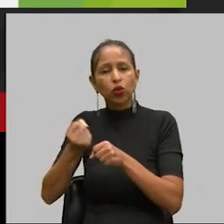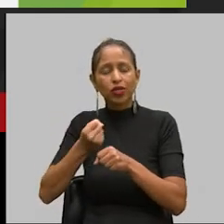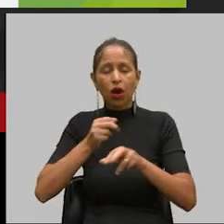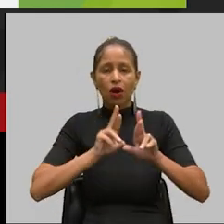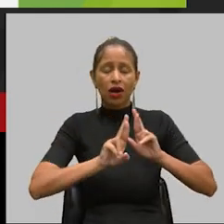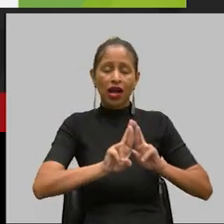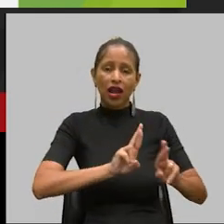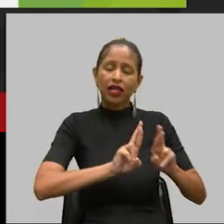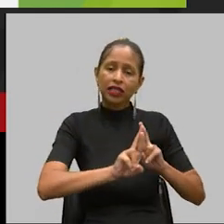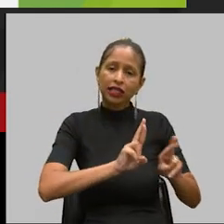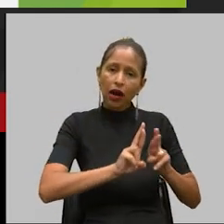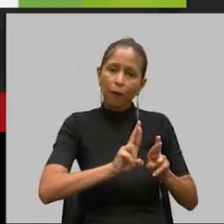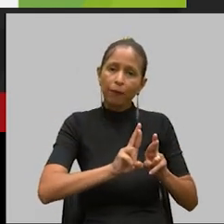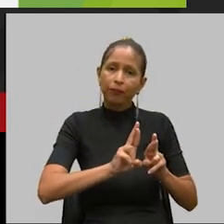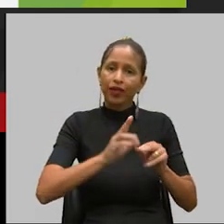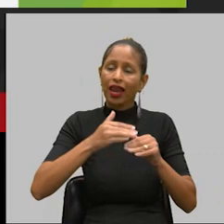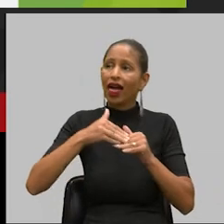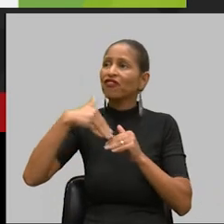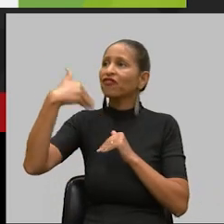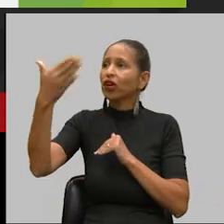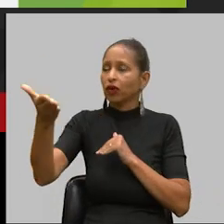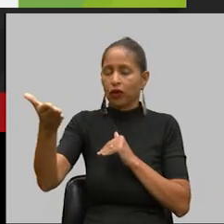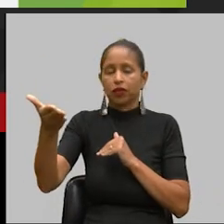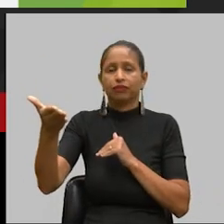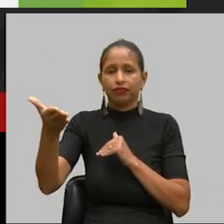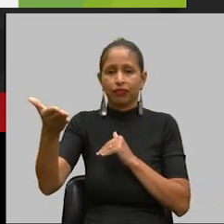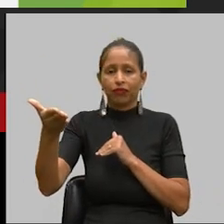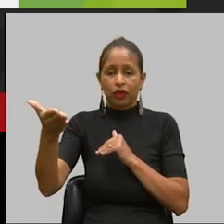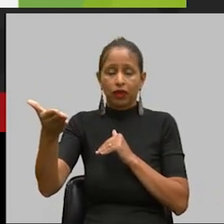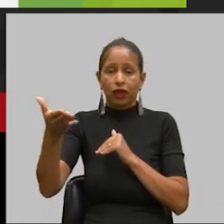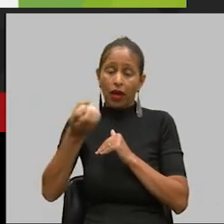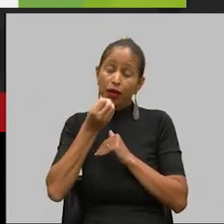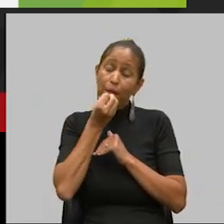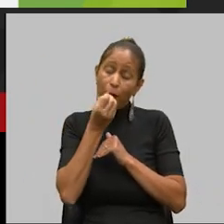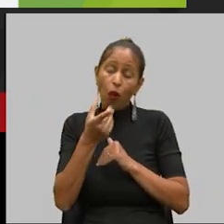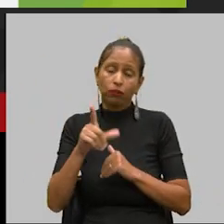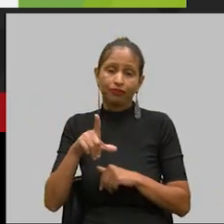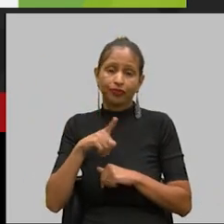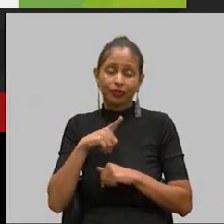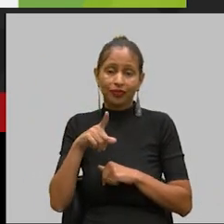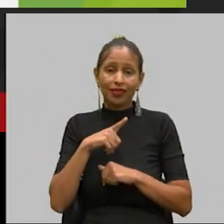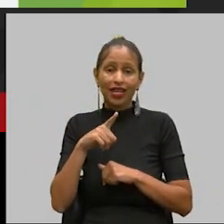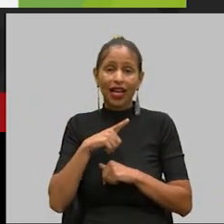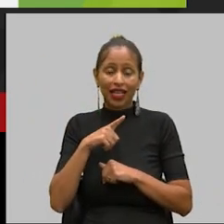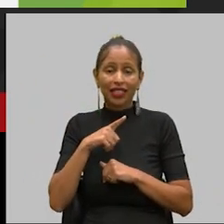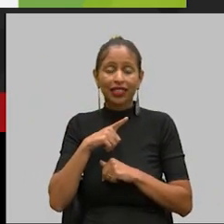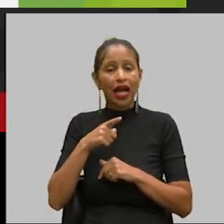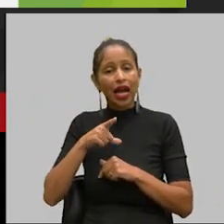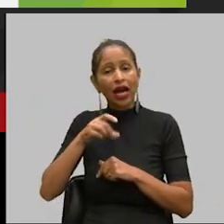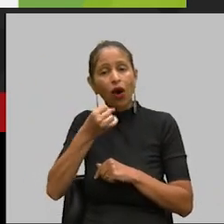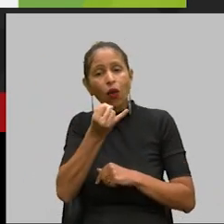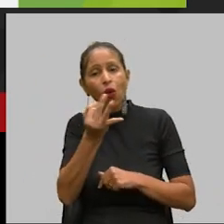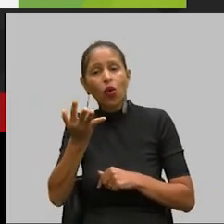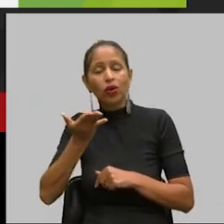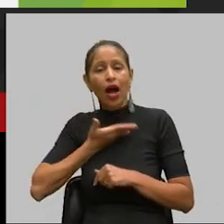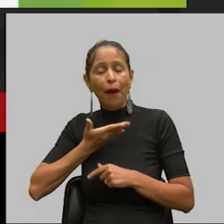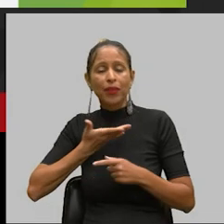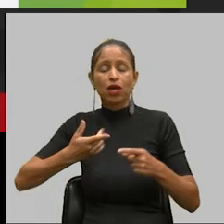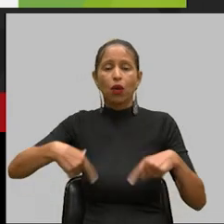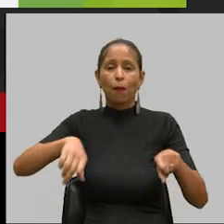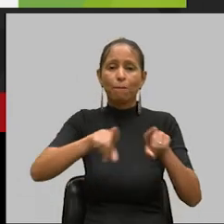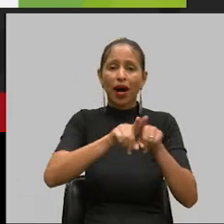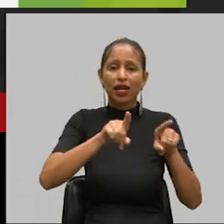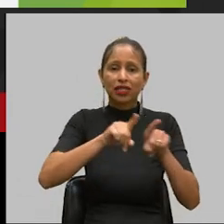relações externa Ainda bem que a gente tem né tem amigos parceiros